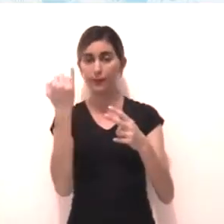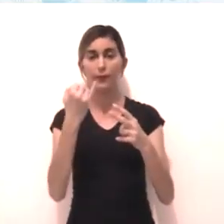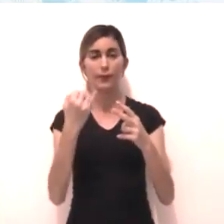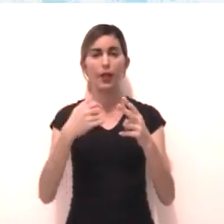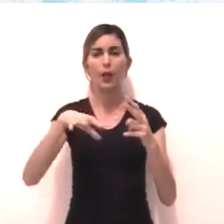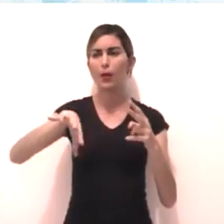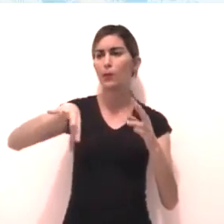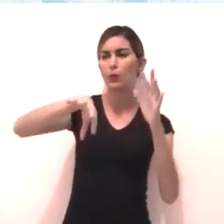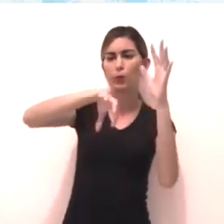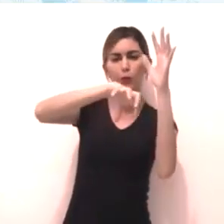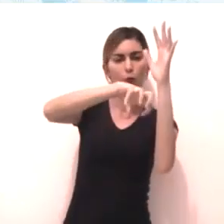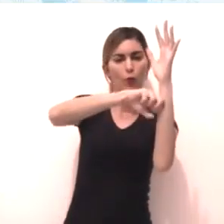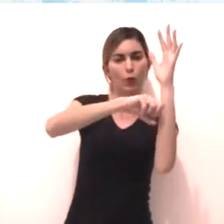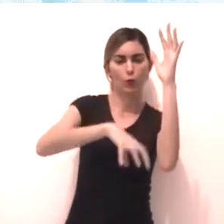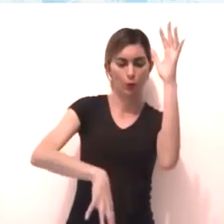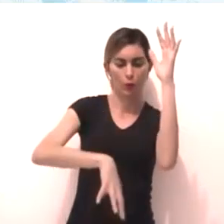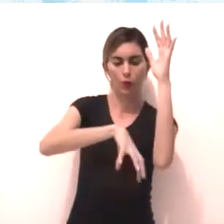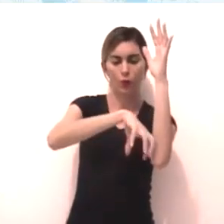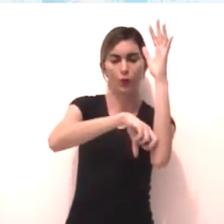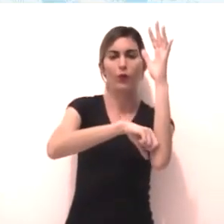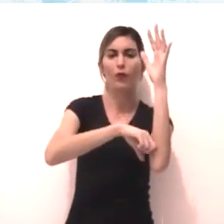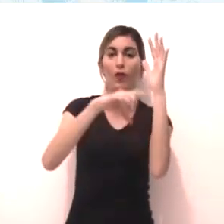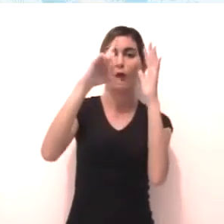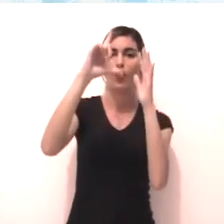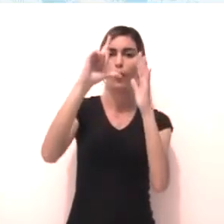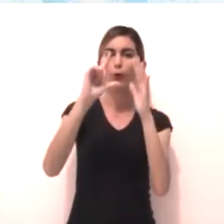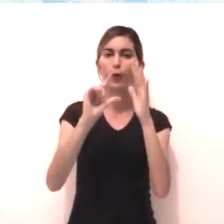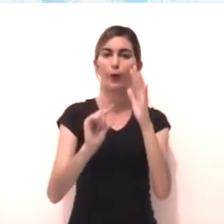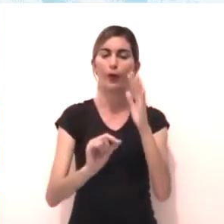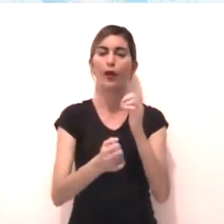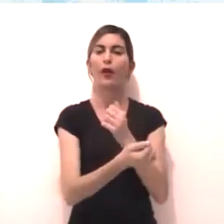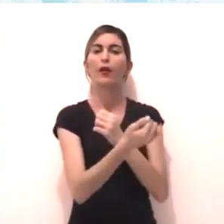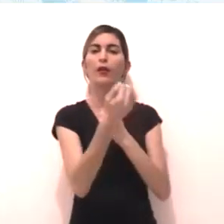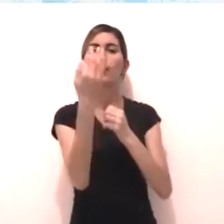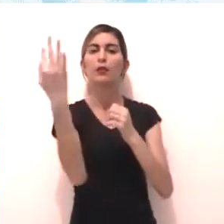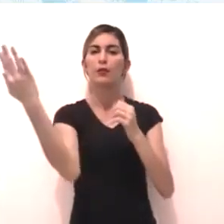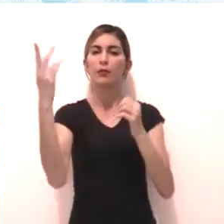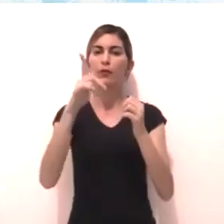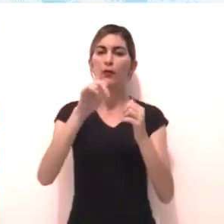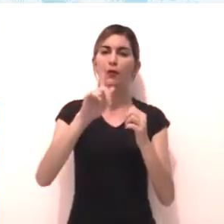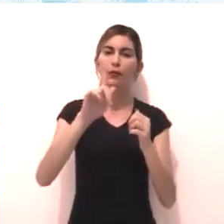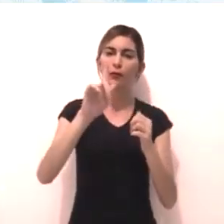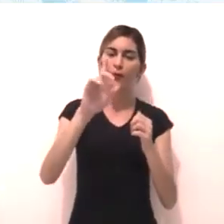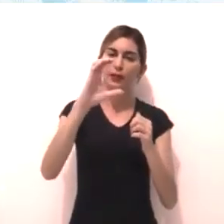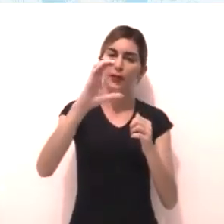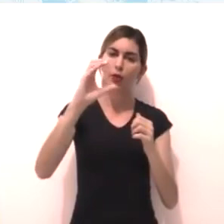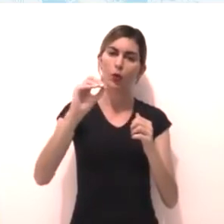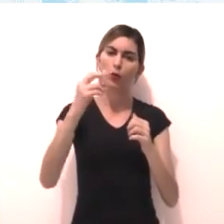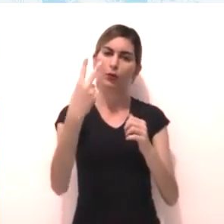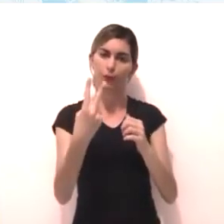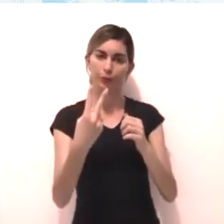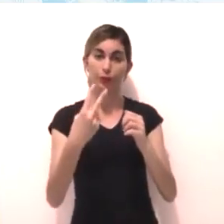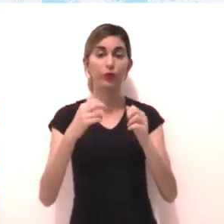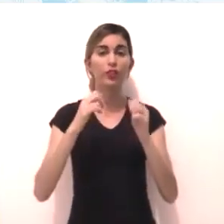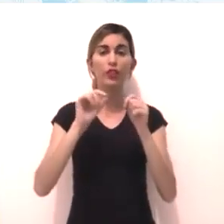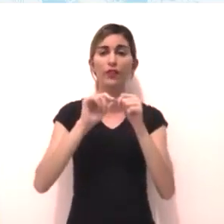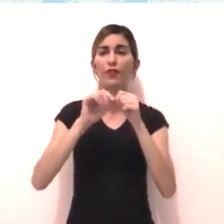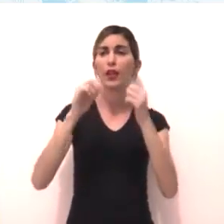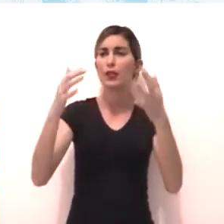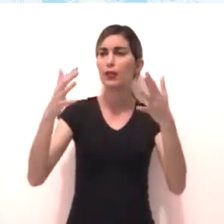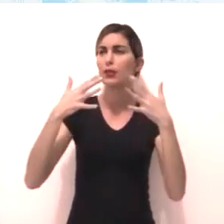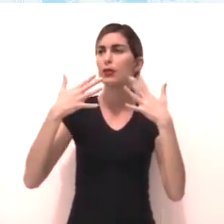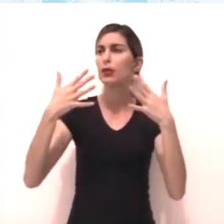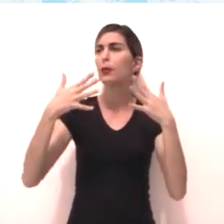ela retira o gás carbônico da atmosfera, ela diminui a quantidade de gás carbônico. Isso faz com que o